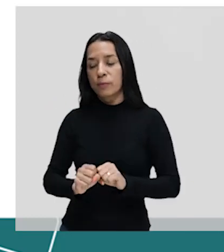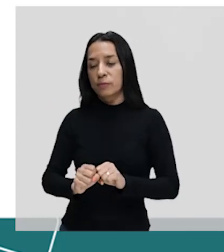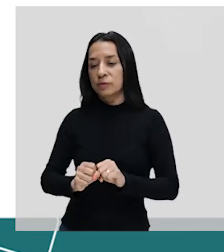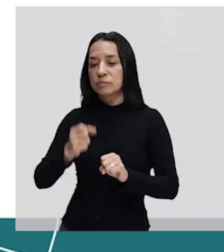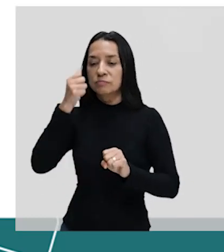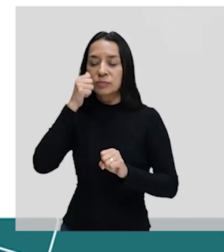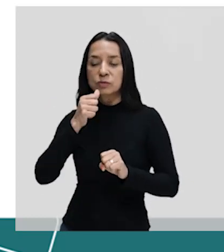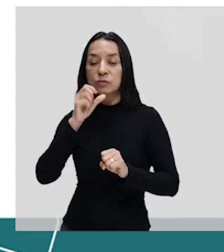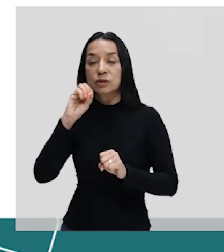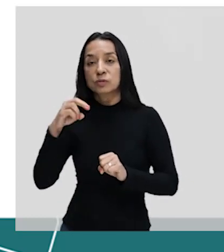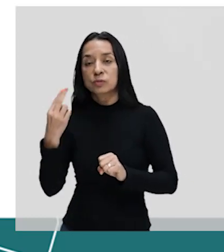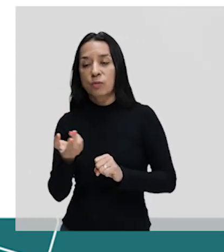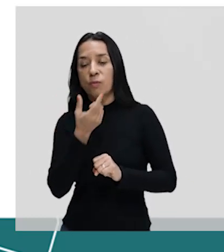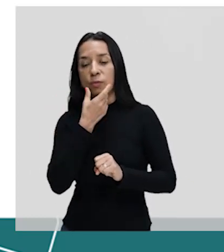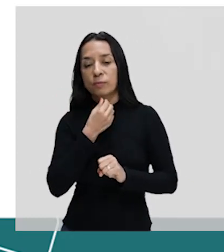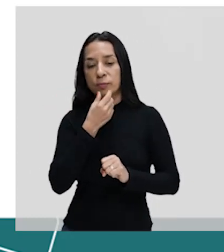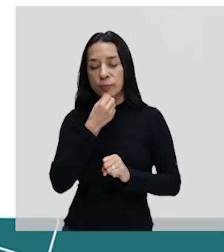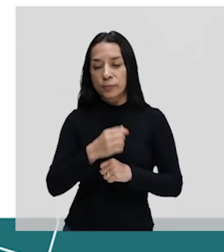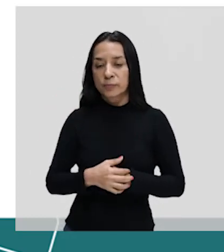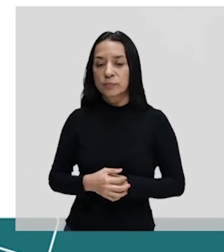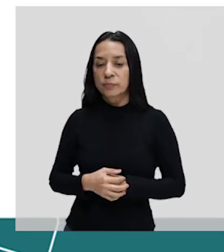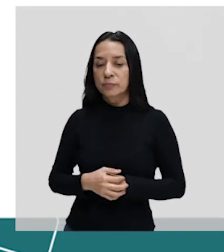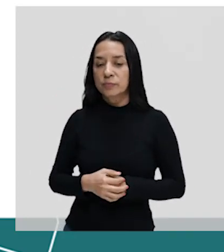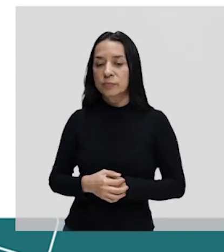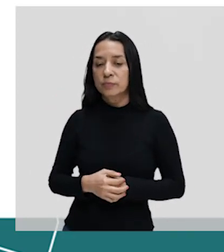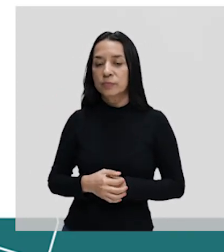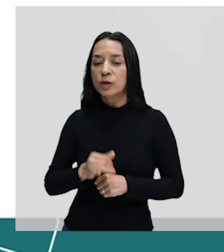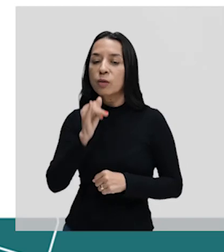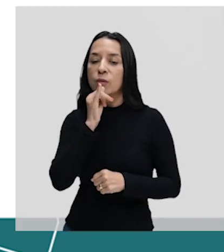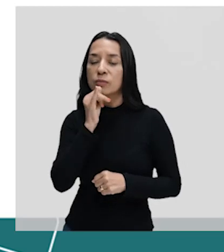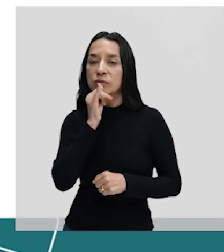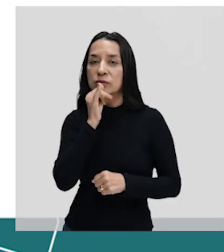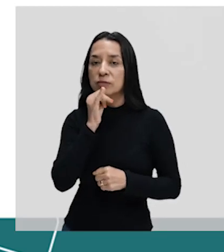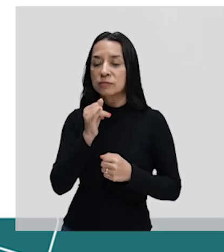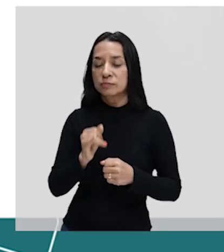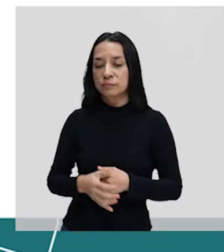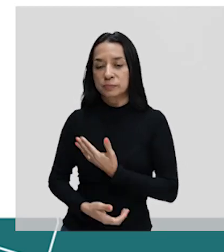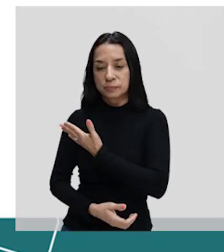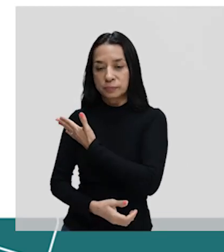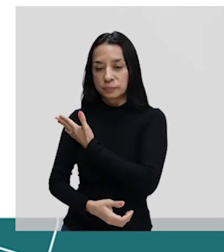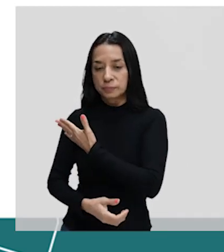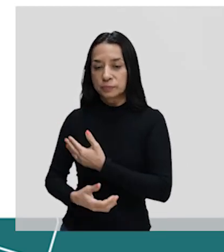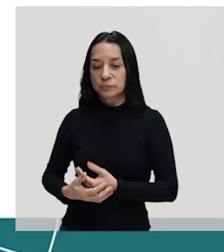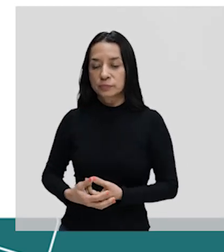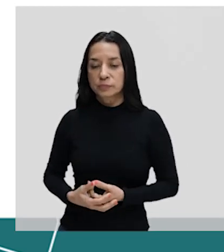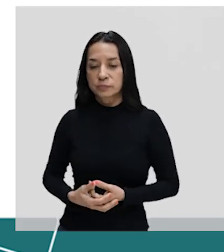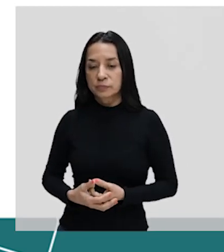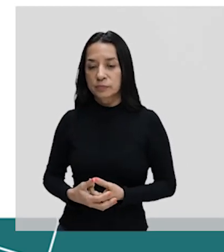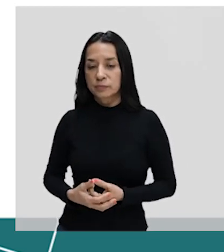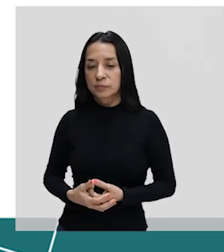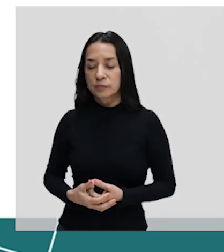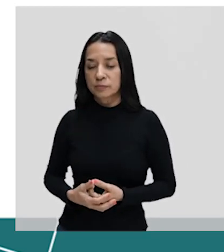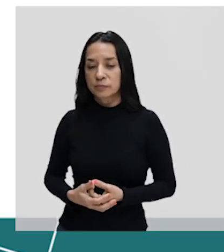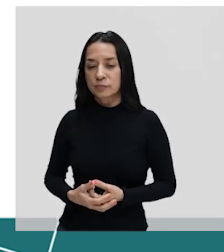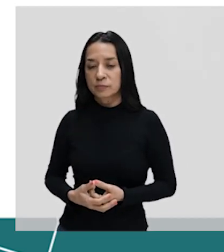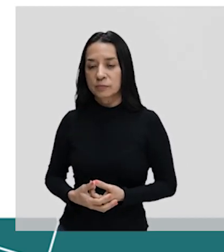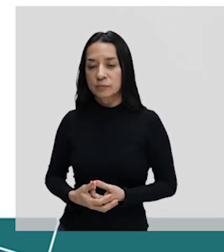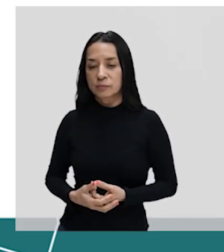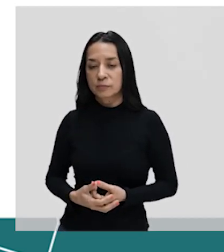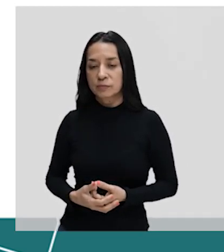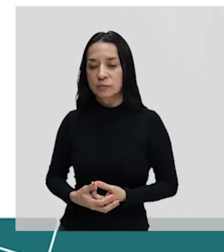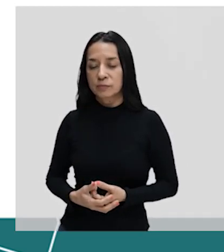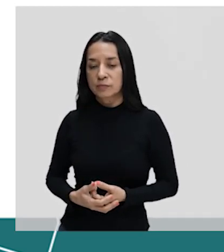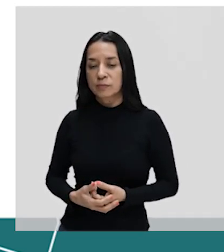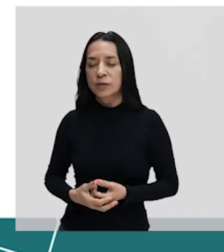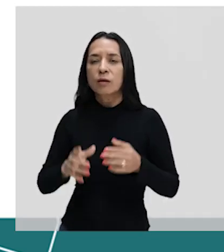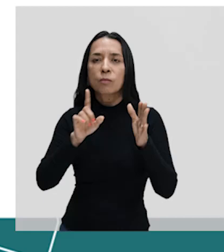ser masculinos ou femininos. Observe os seguintes exemplos. De donde eres? De donde